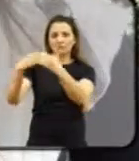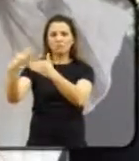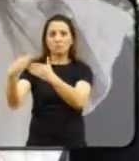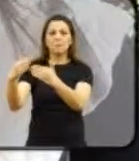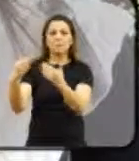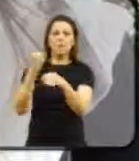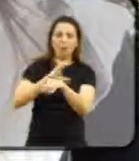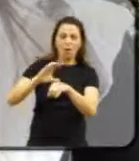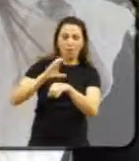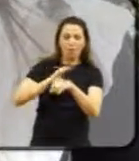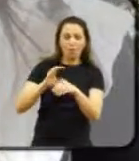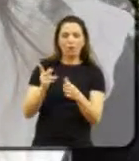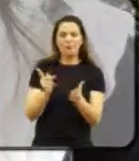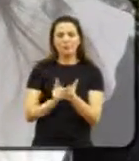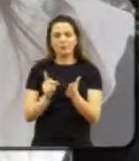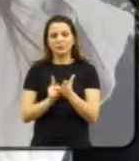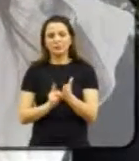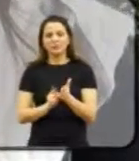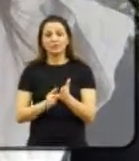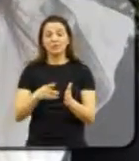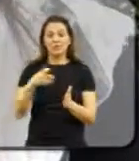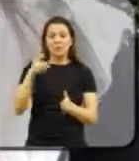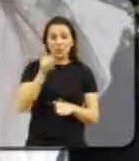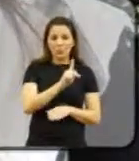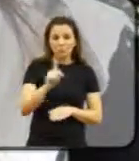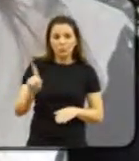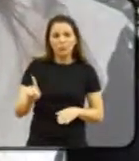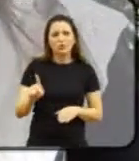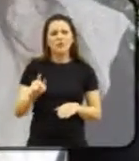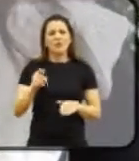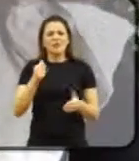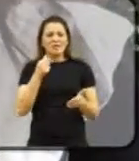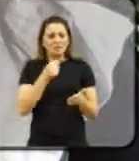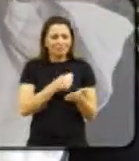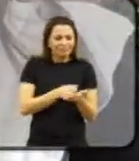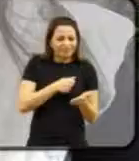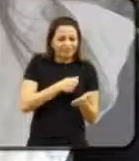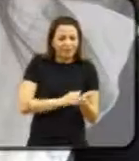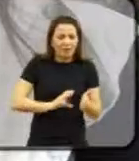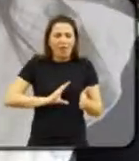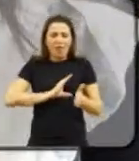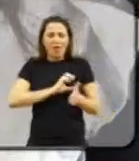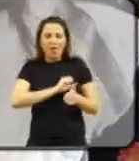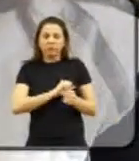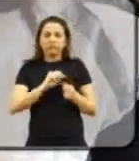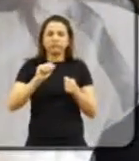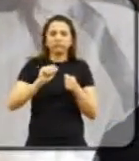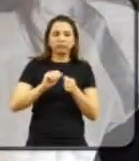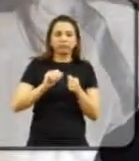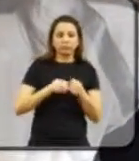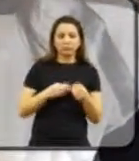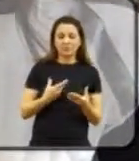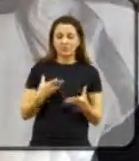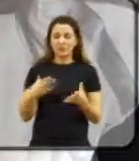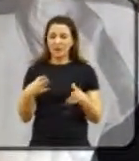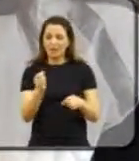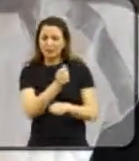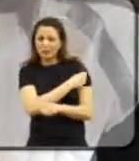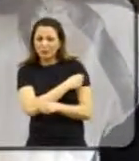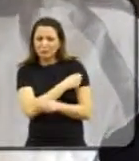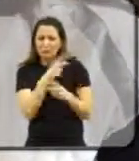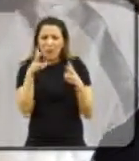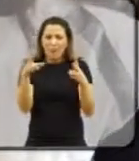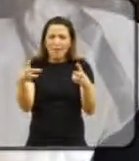professor, porque o Geraldo é uma pessoa dedicada, ele gosta do que ele faz, então eu acho que isso passa para as alunas